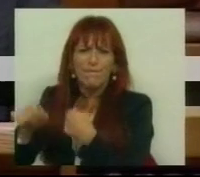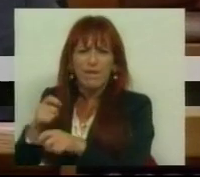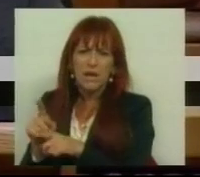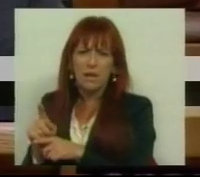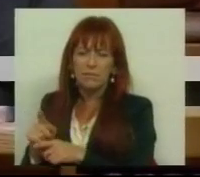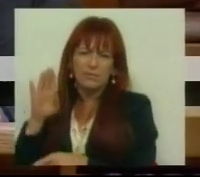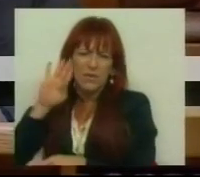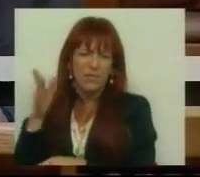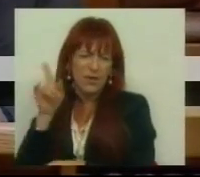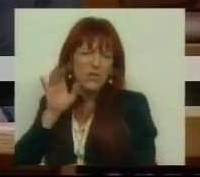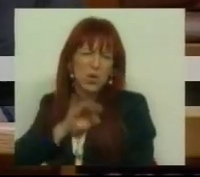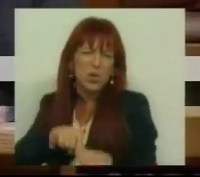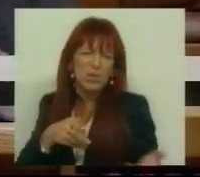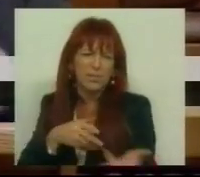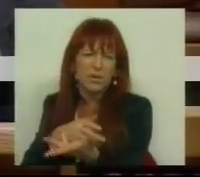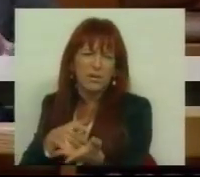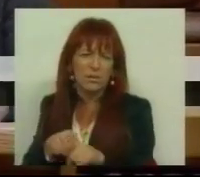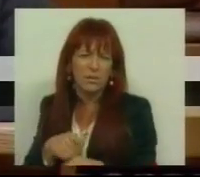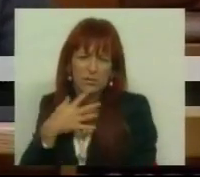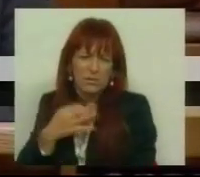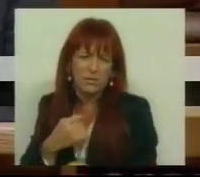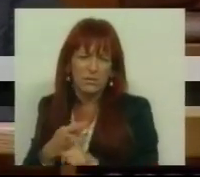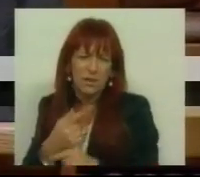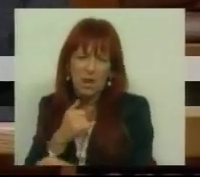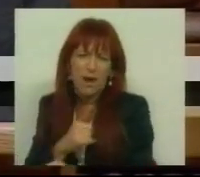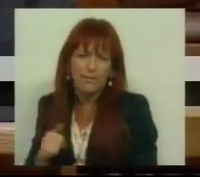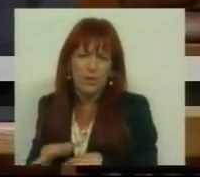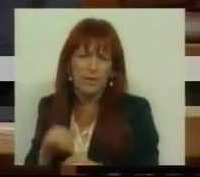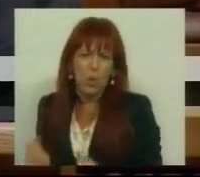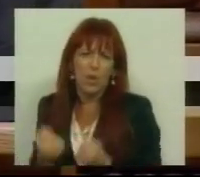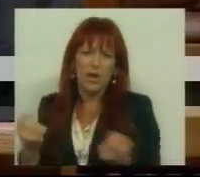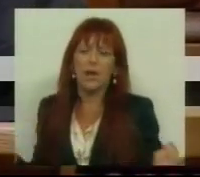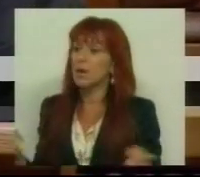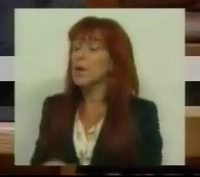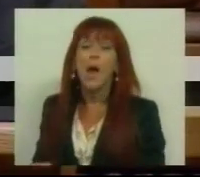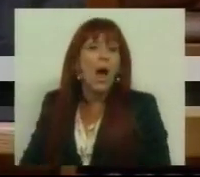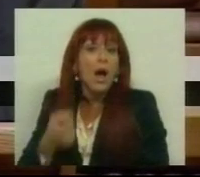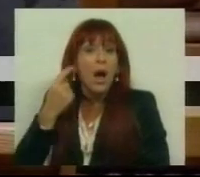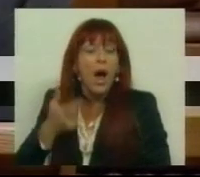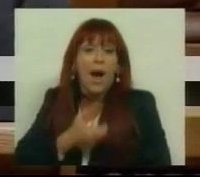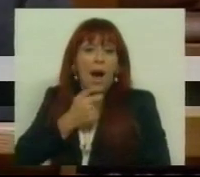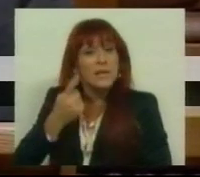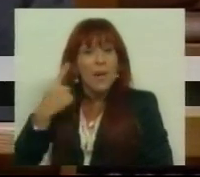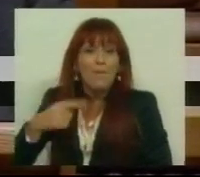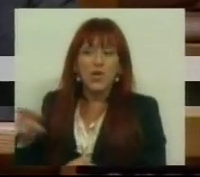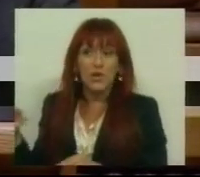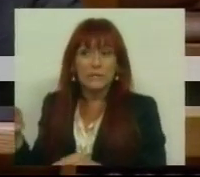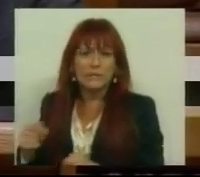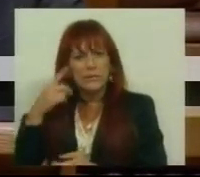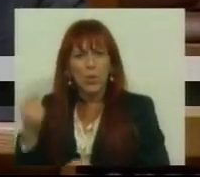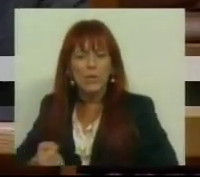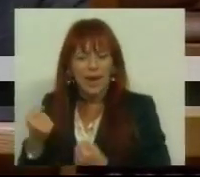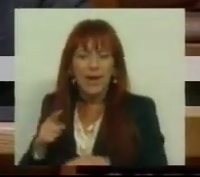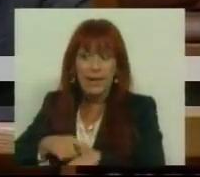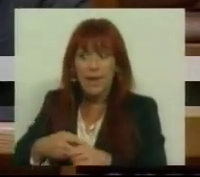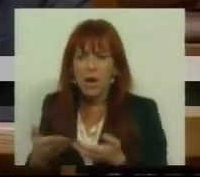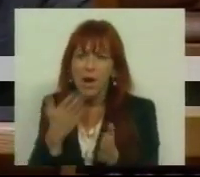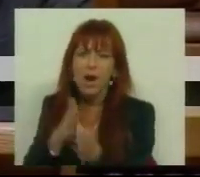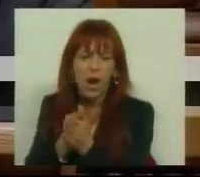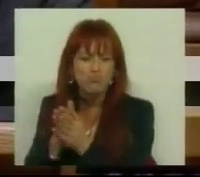o que sabiam, senhoras e senhores deputados, ser absolutamente impossível de conseguir, e apenas revela que estavam a tentar ganhar tempo